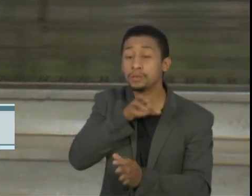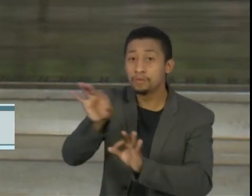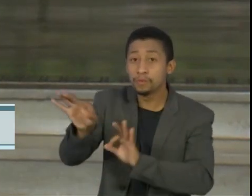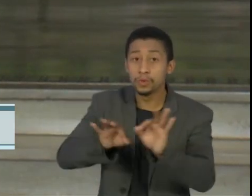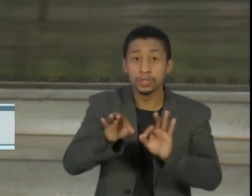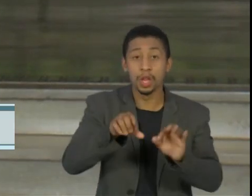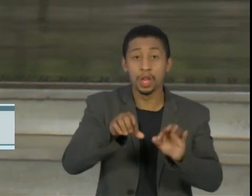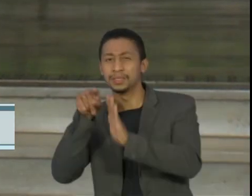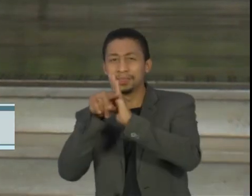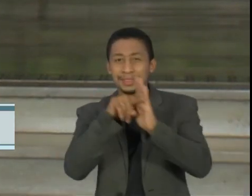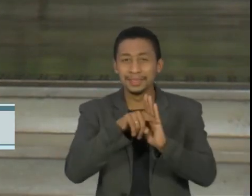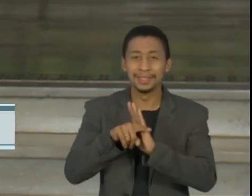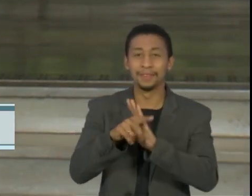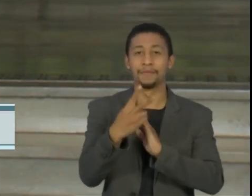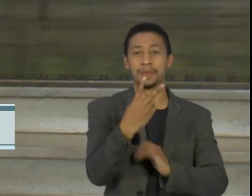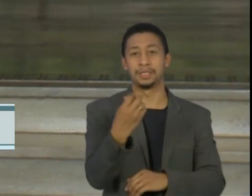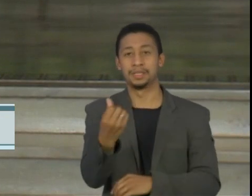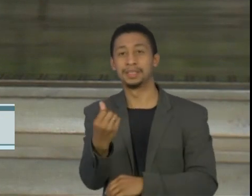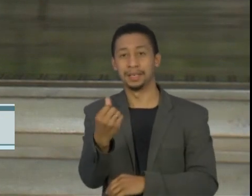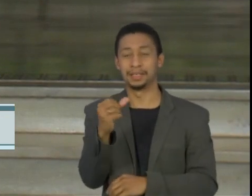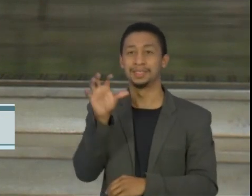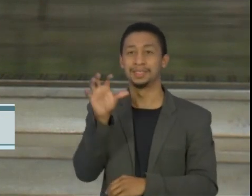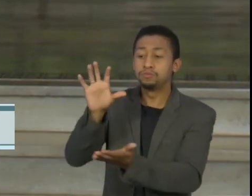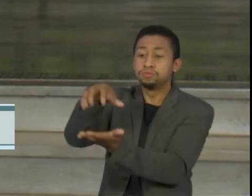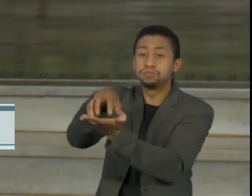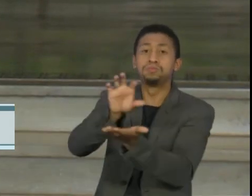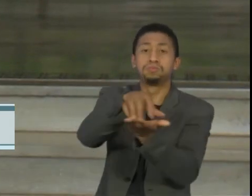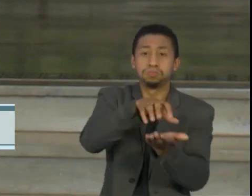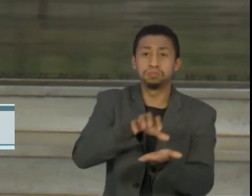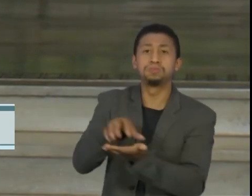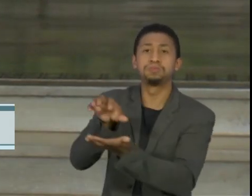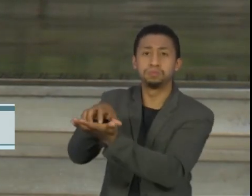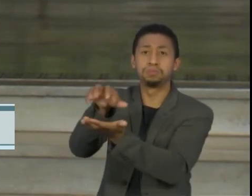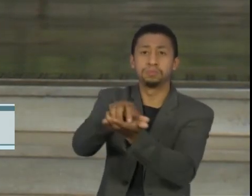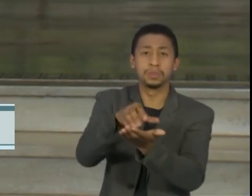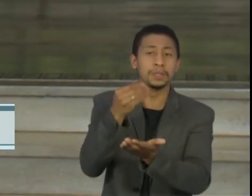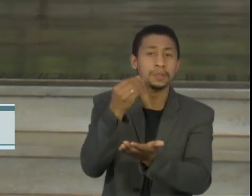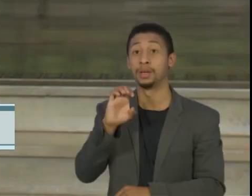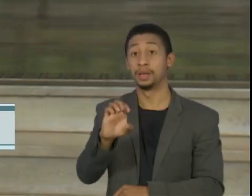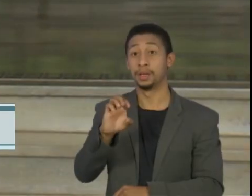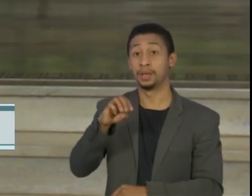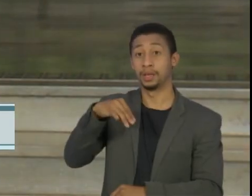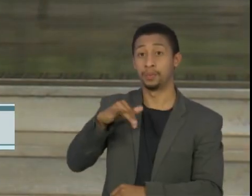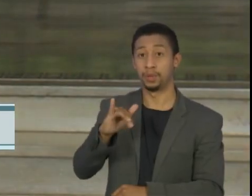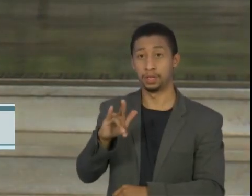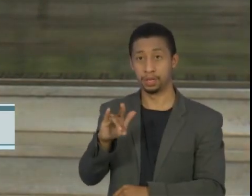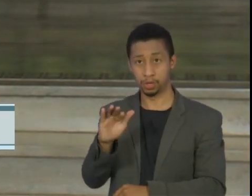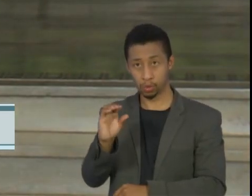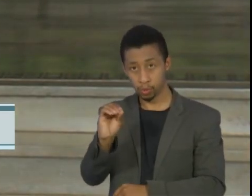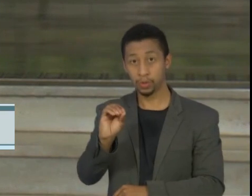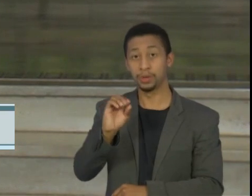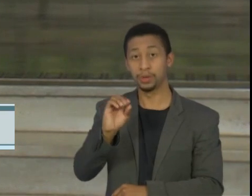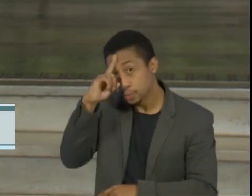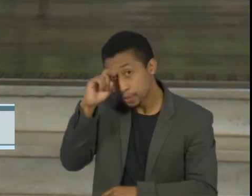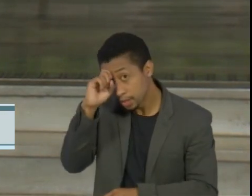mil voluntários, Brasília, Rio de Janeiro, Hospital das Clínicas da Universidade de São Caetano do